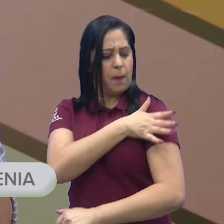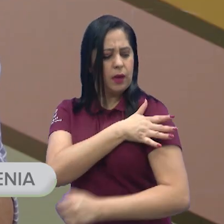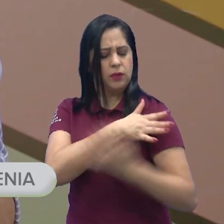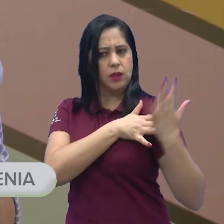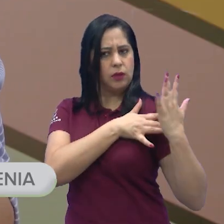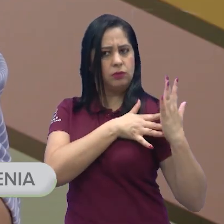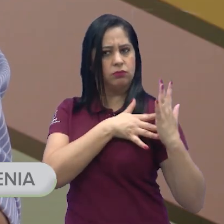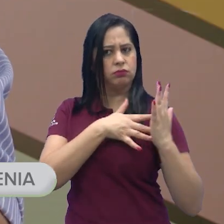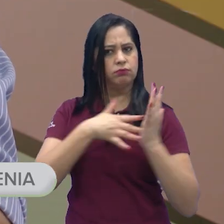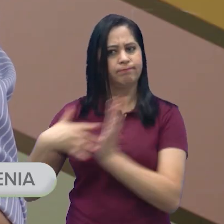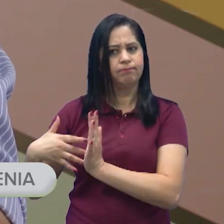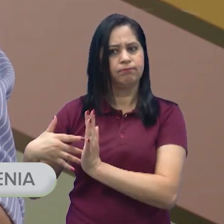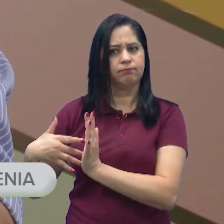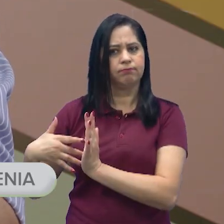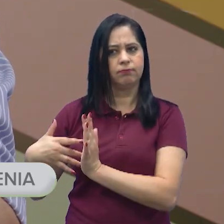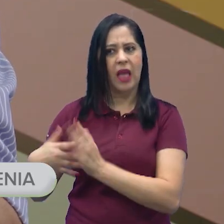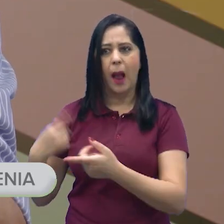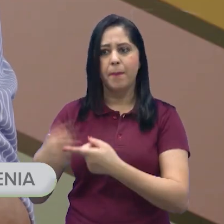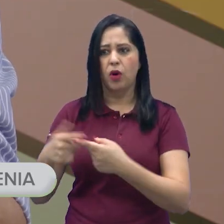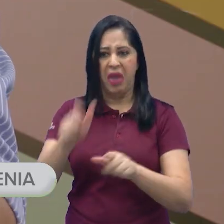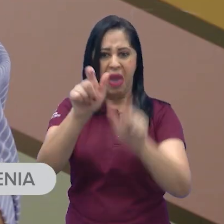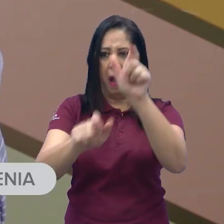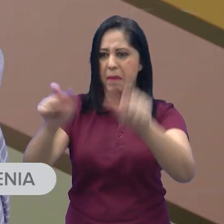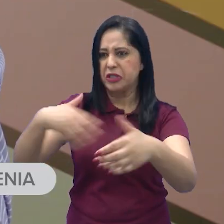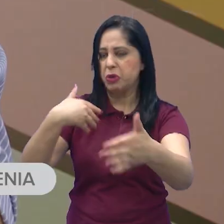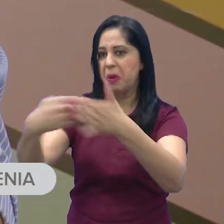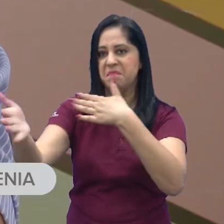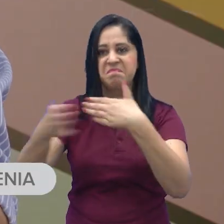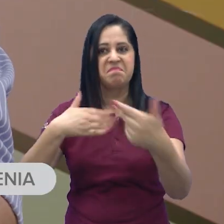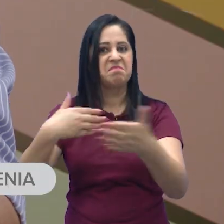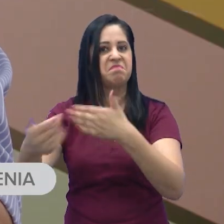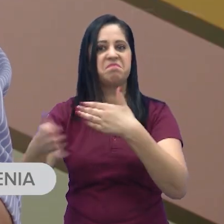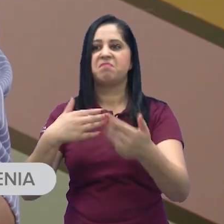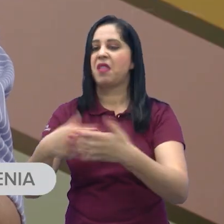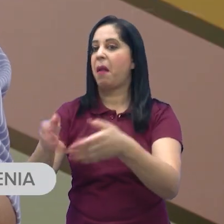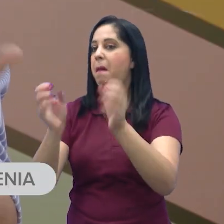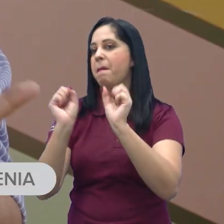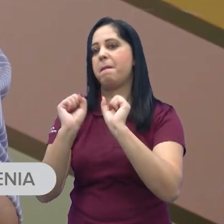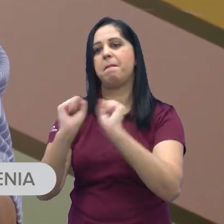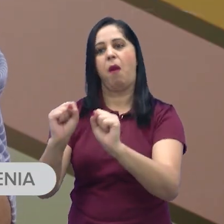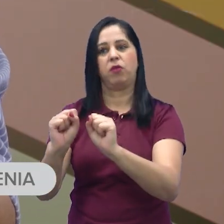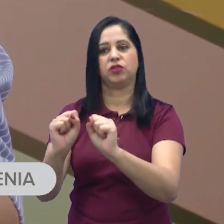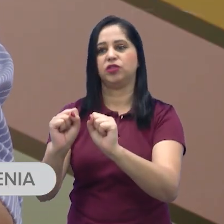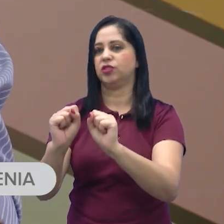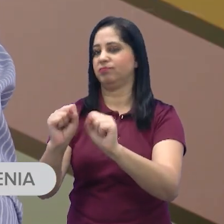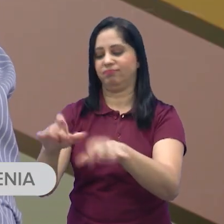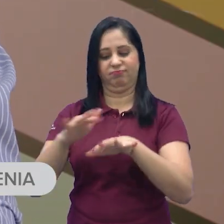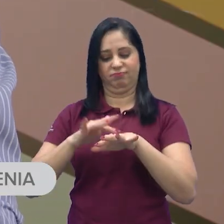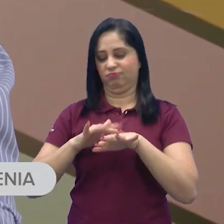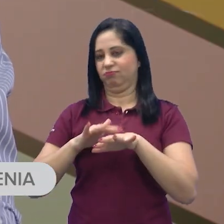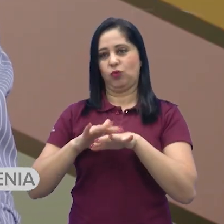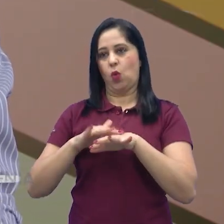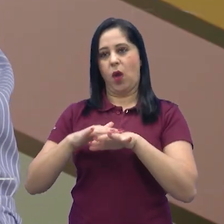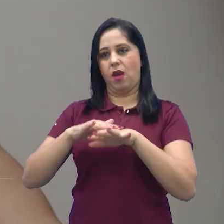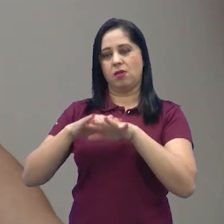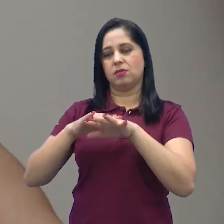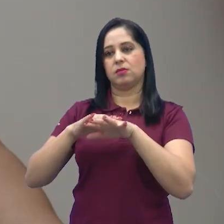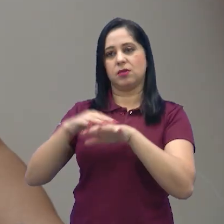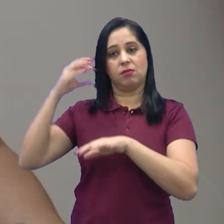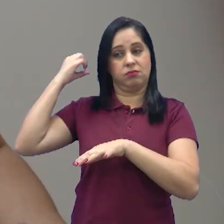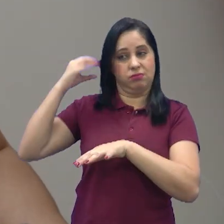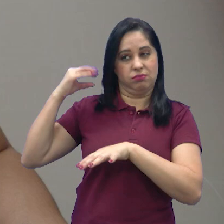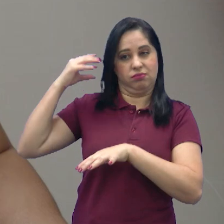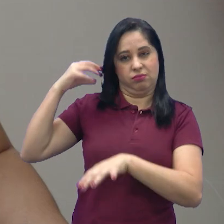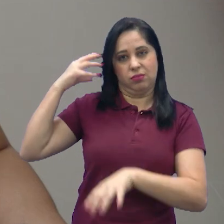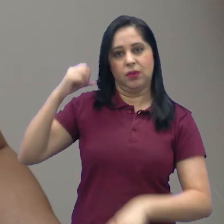livre de ter alguém próximo que desencadeia uma esquizofrenia, por exemplo. Tá certo. E se